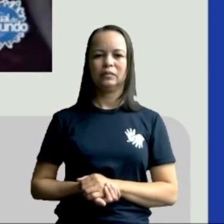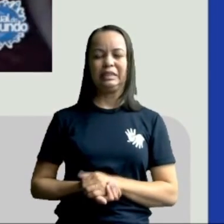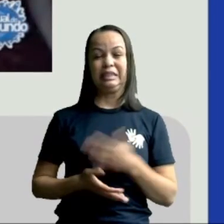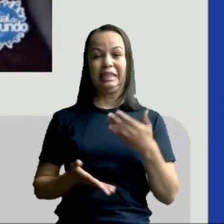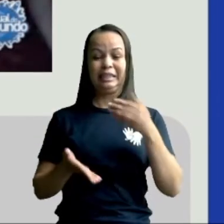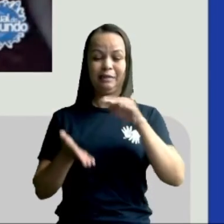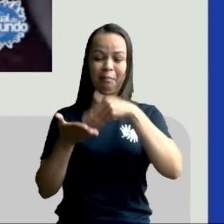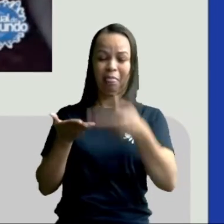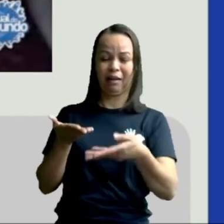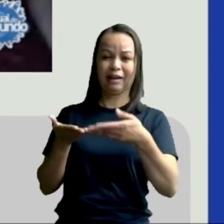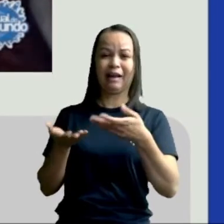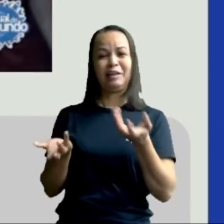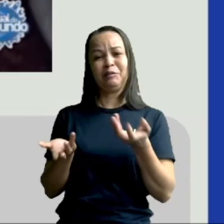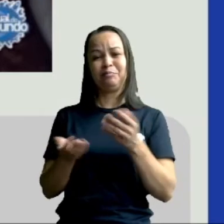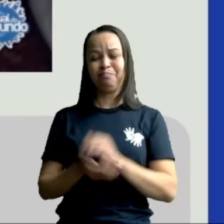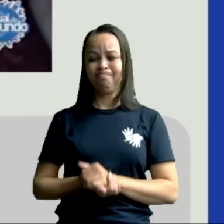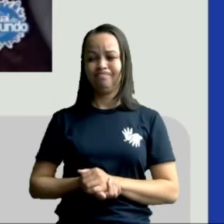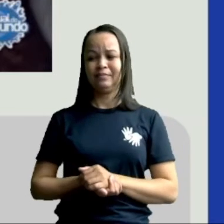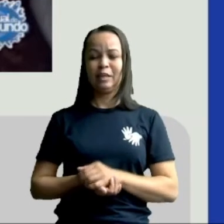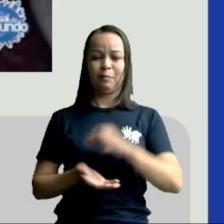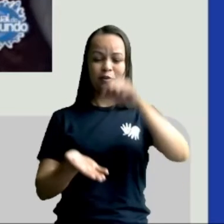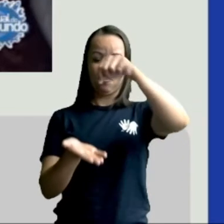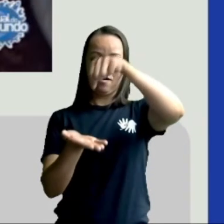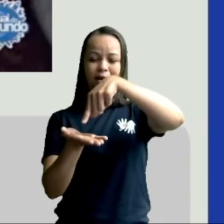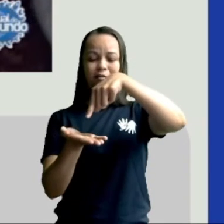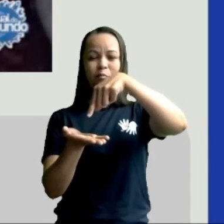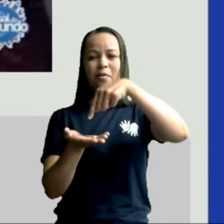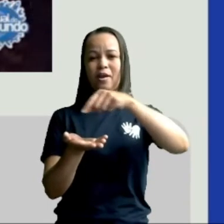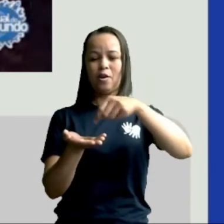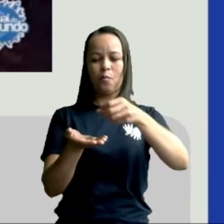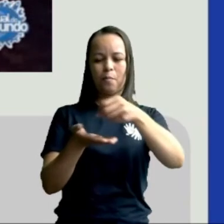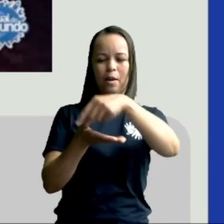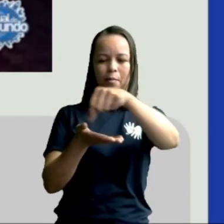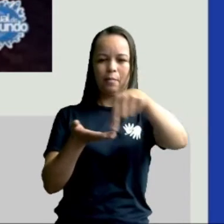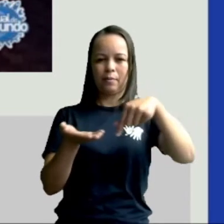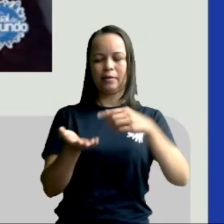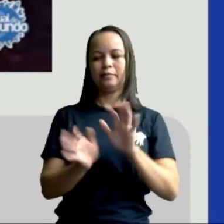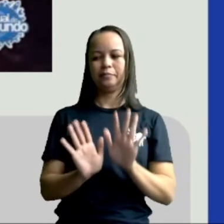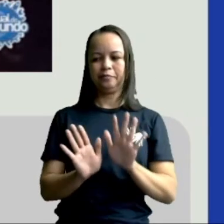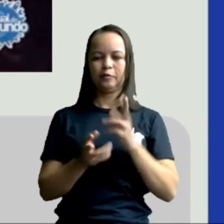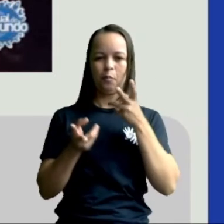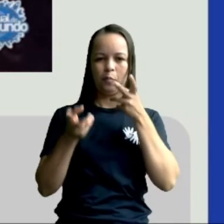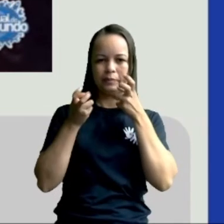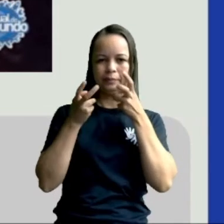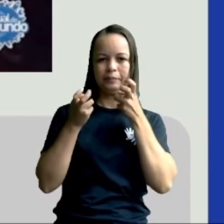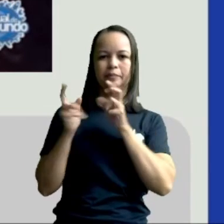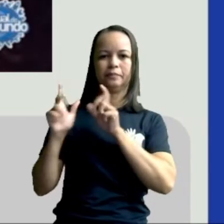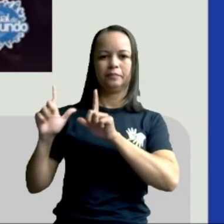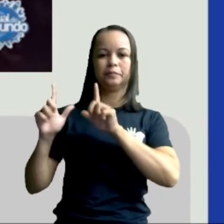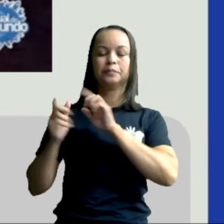Ai, derrubei sem querer. Era para jogar no meio, não era para jogar nas bordas. Mas vamos ver.